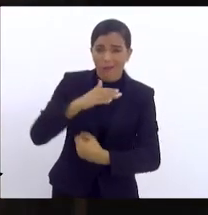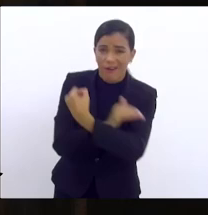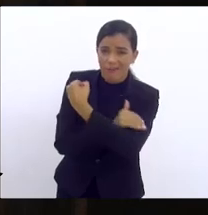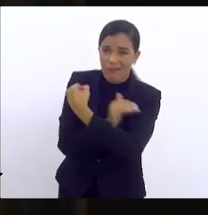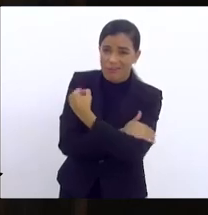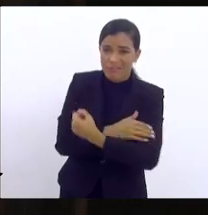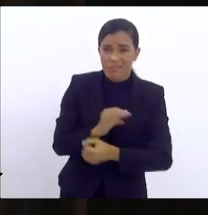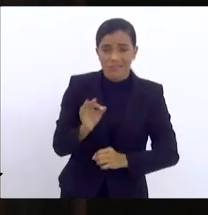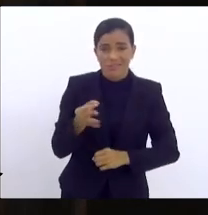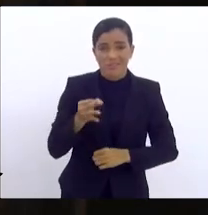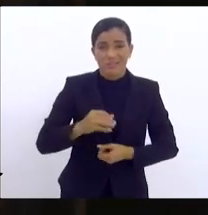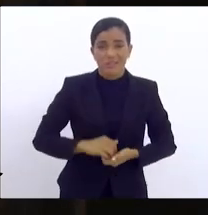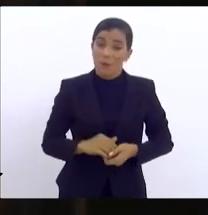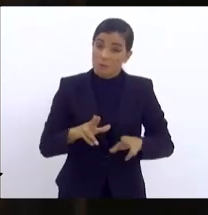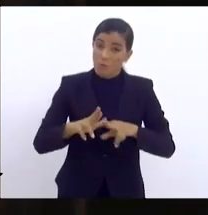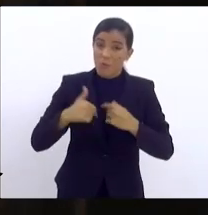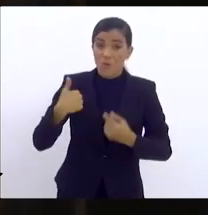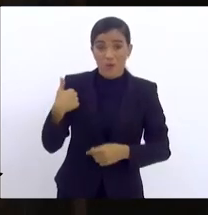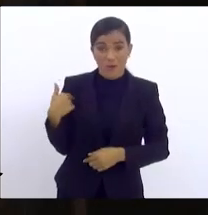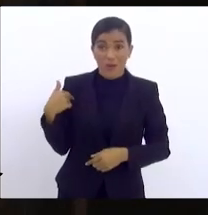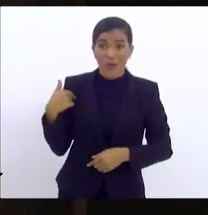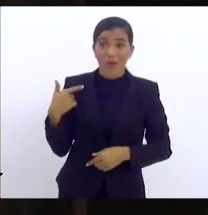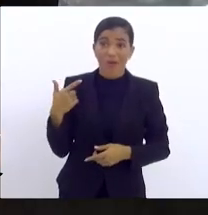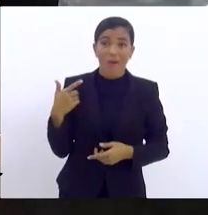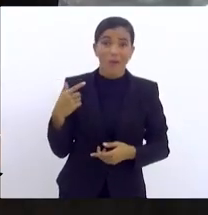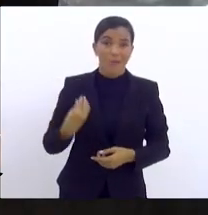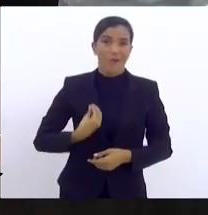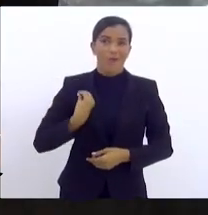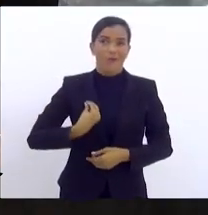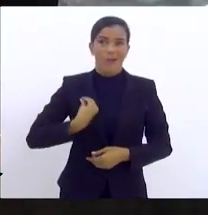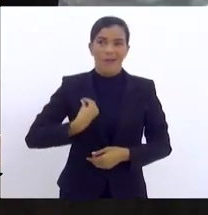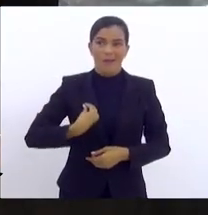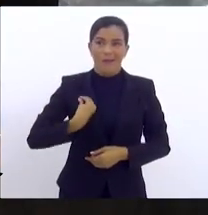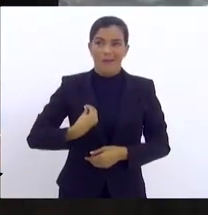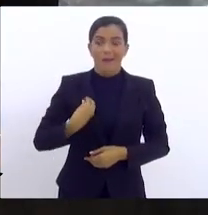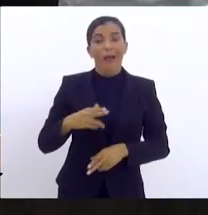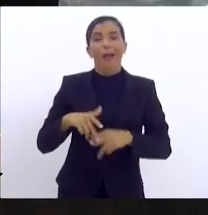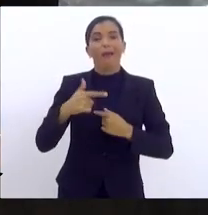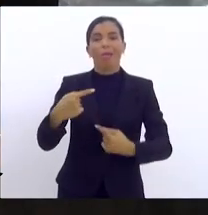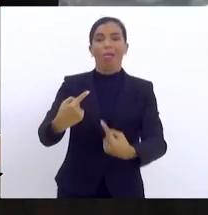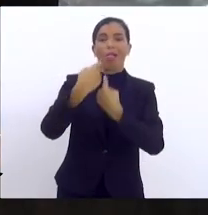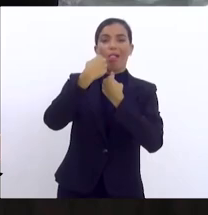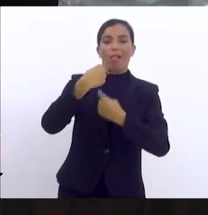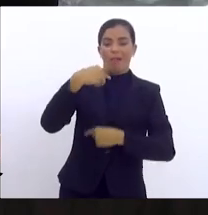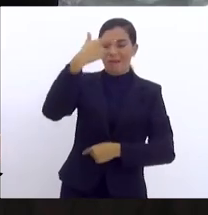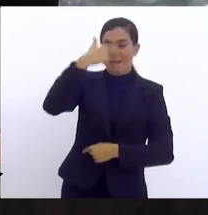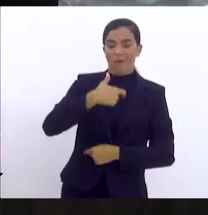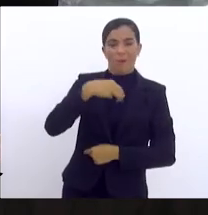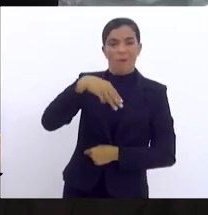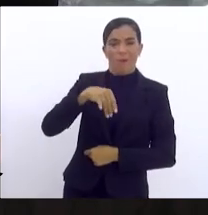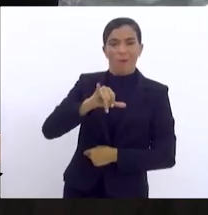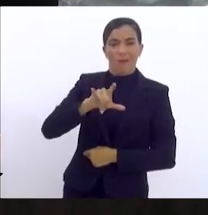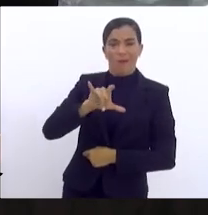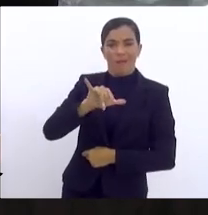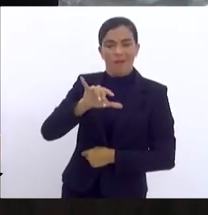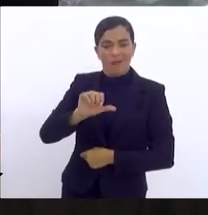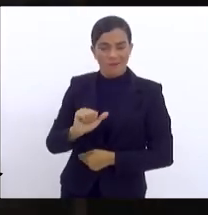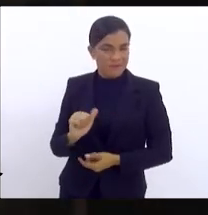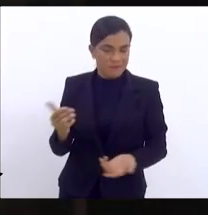então por isso que eu fui lá e apaguei porque quando enquanto houver um estado